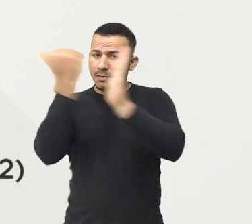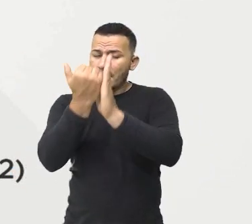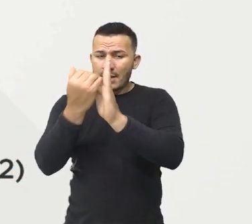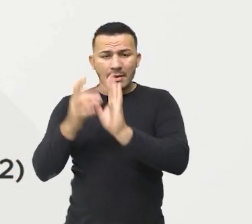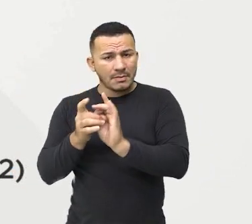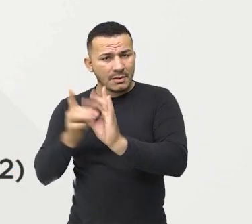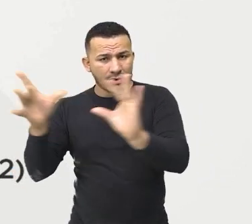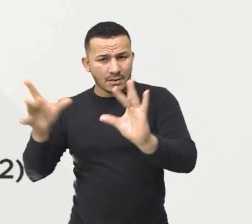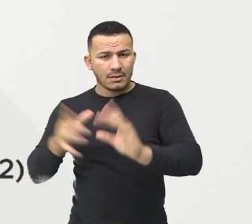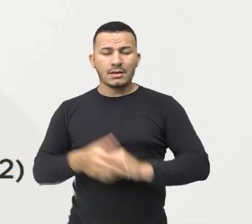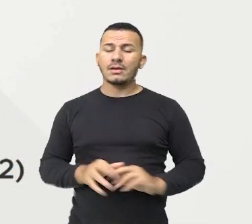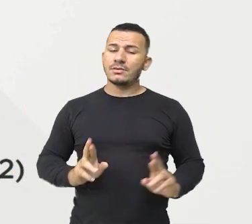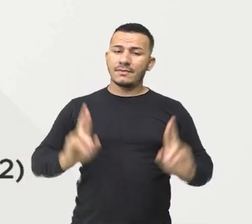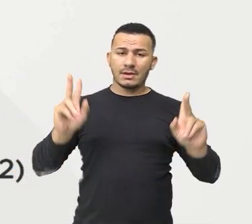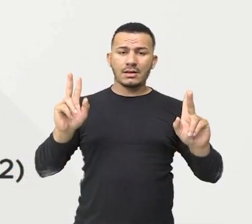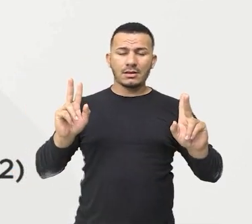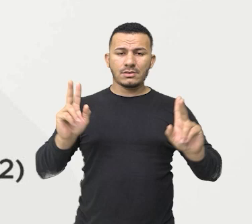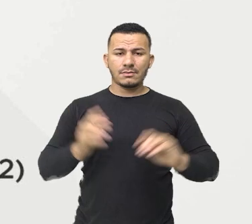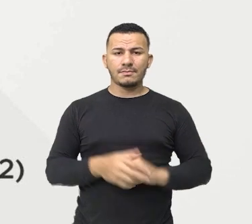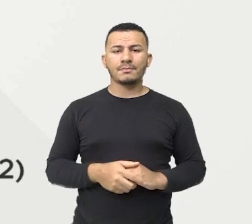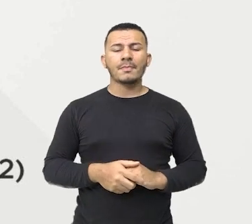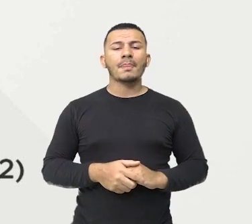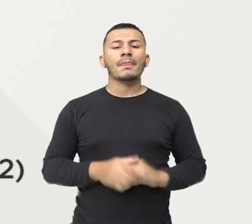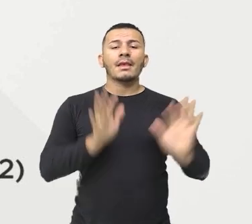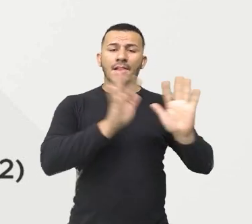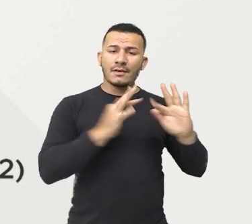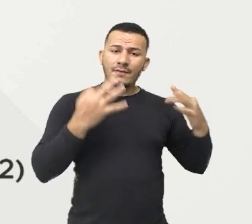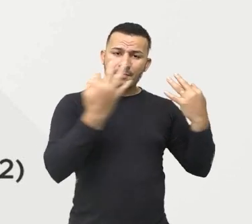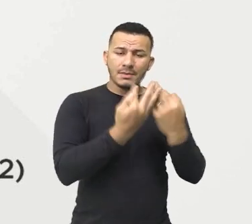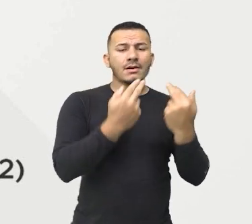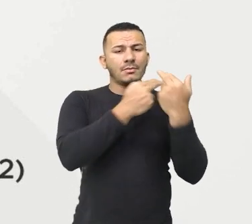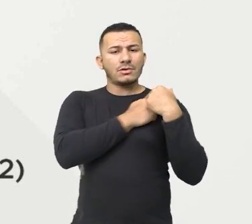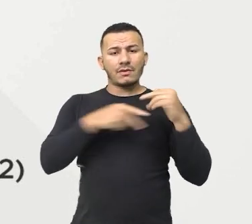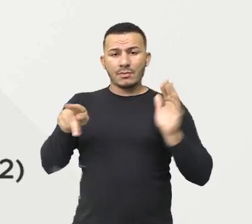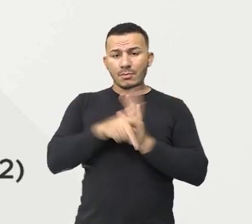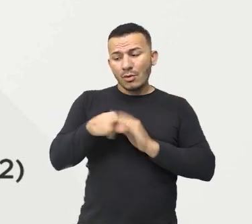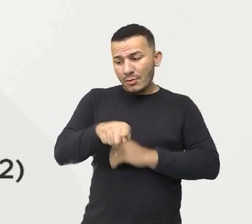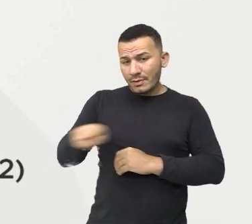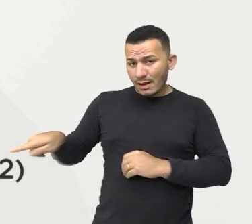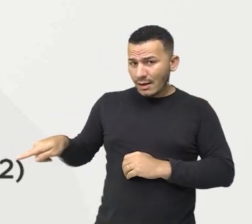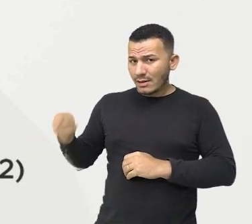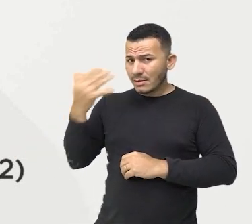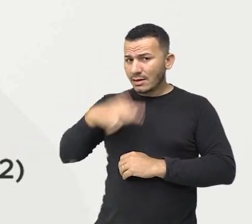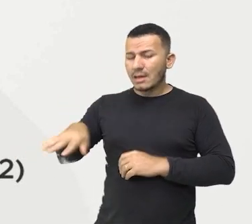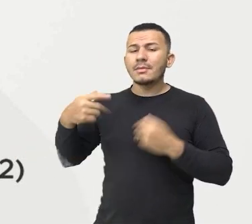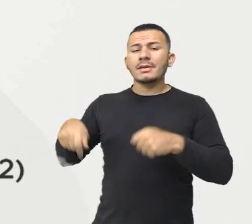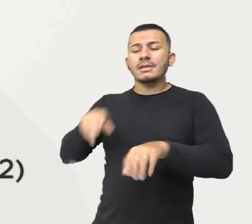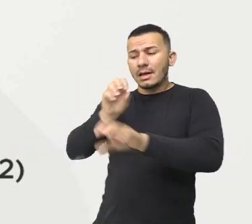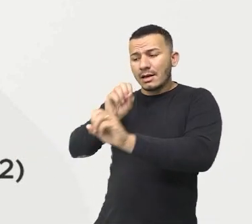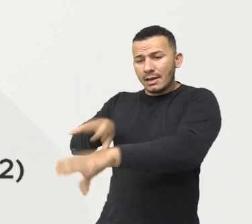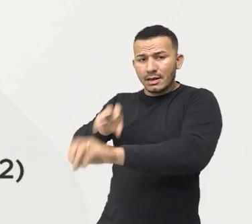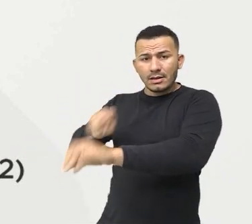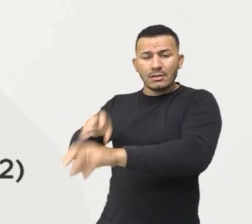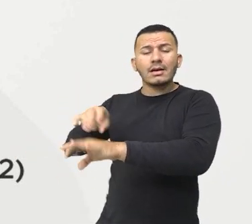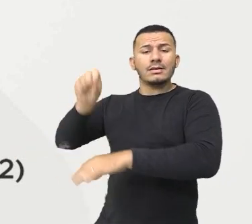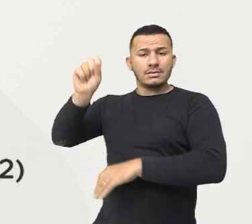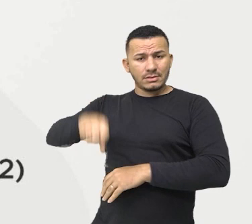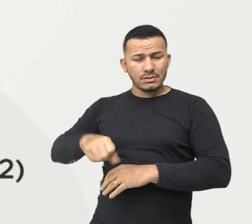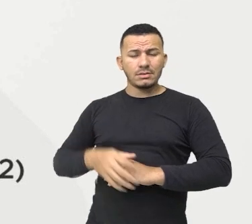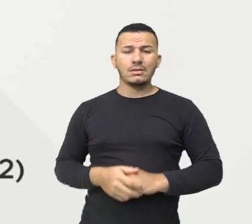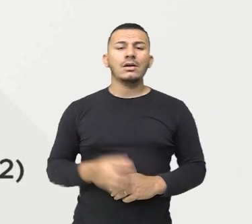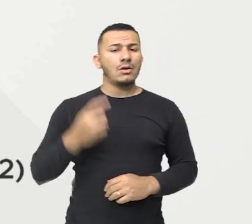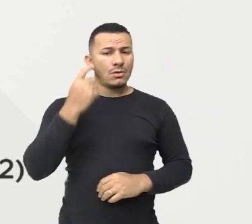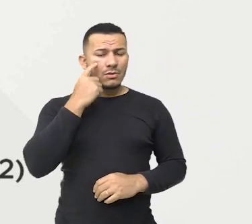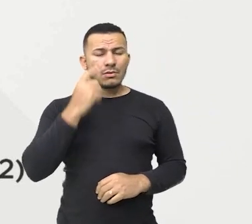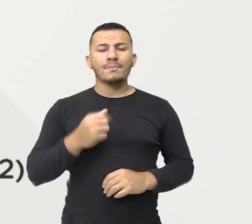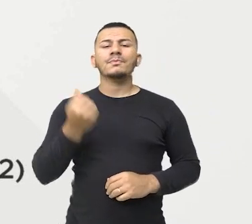permissividade. Isto é, os responsáveis pela criança devem educá-la. Por exemplo, as